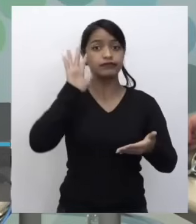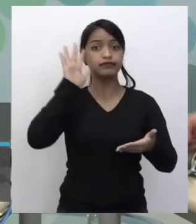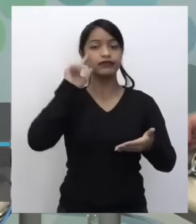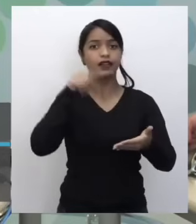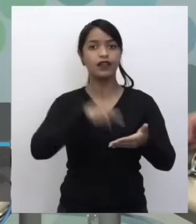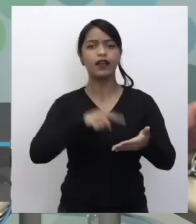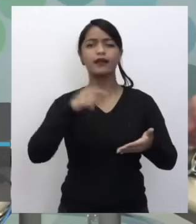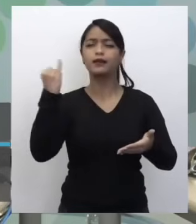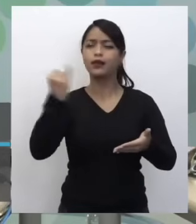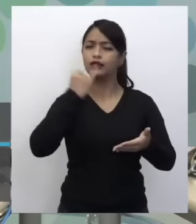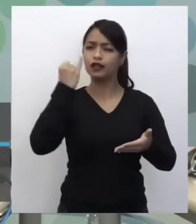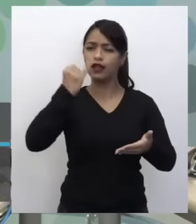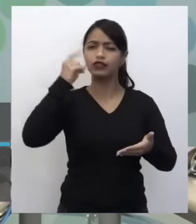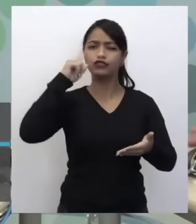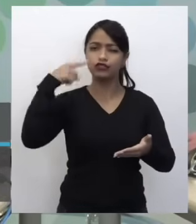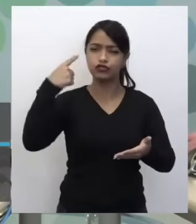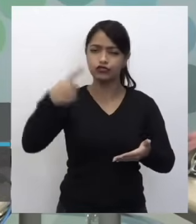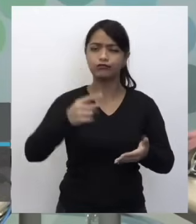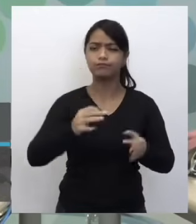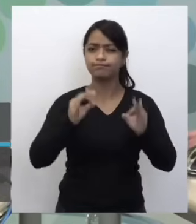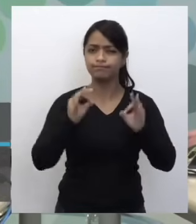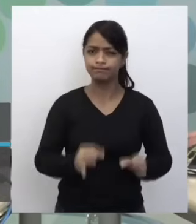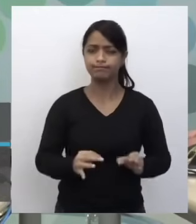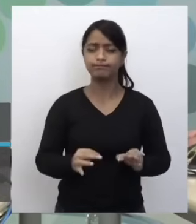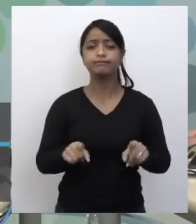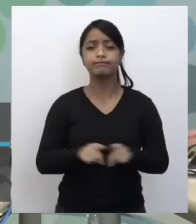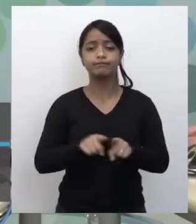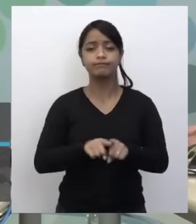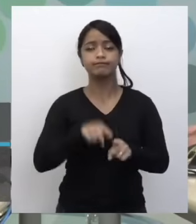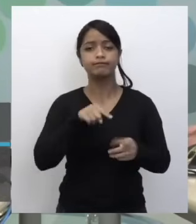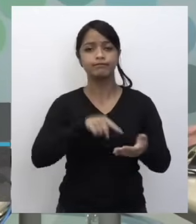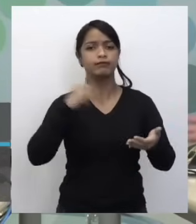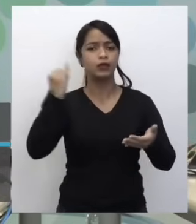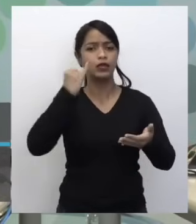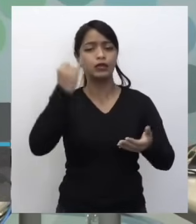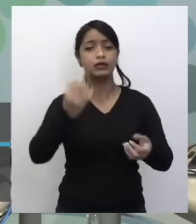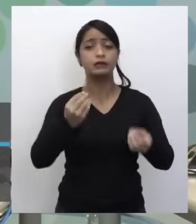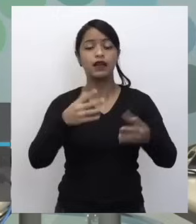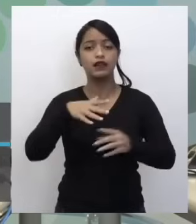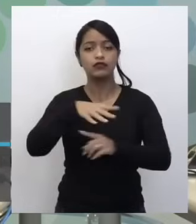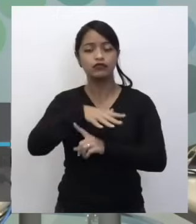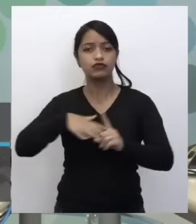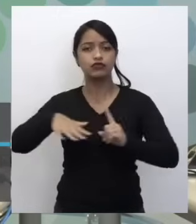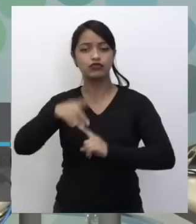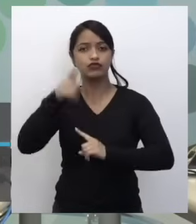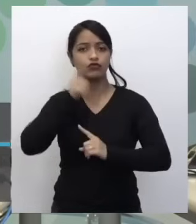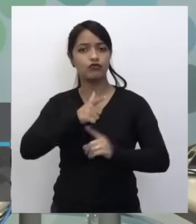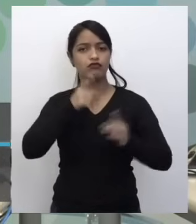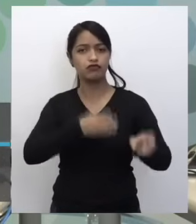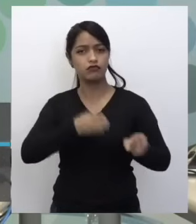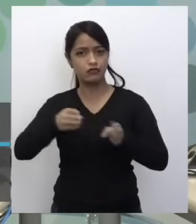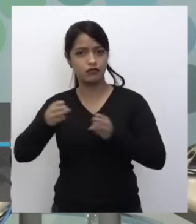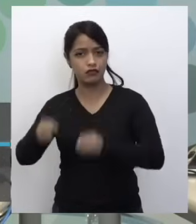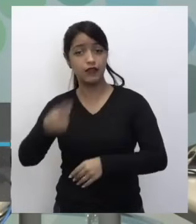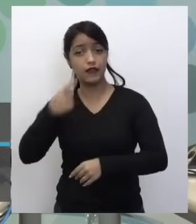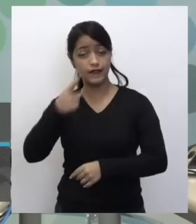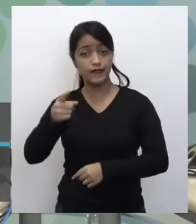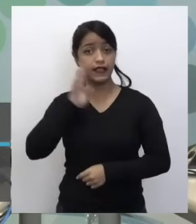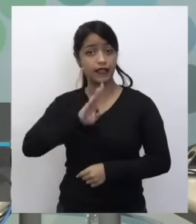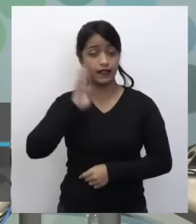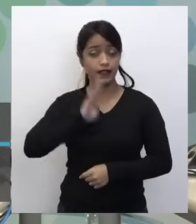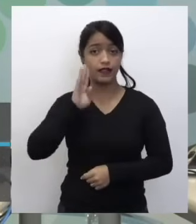importante no nosso dia a dia, né? O quanto isso é importante para uma organização até da própria sociedade. Então, olha que legal